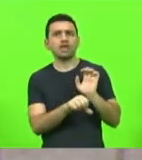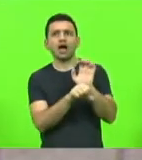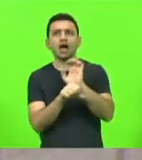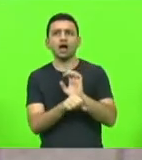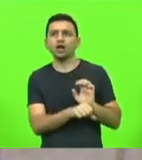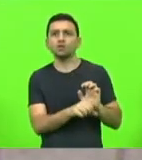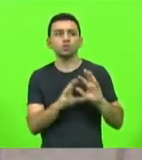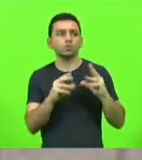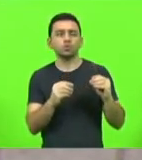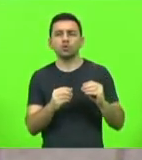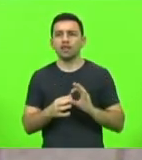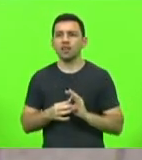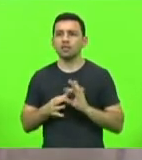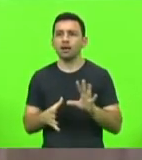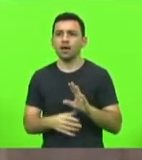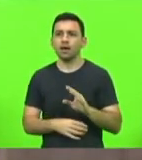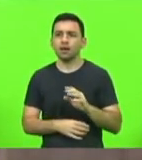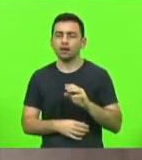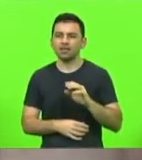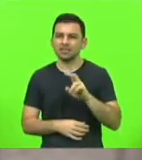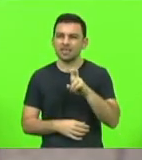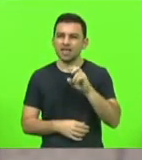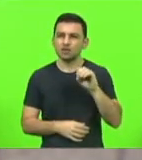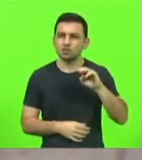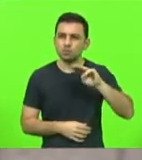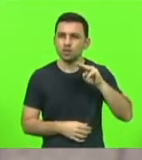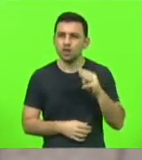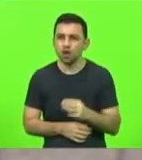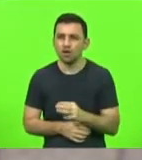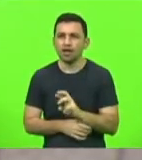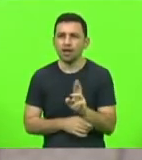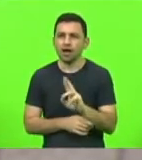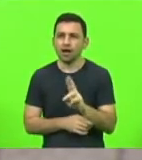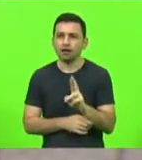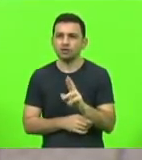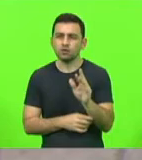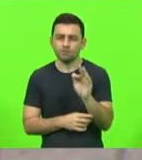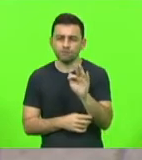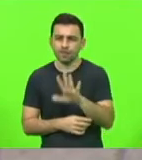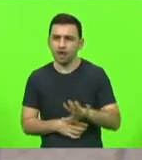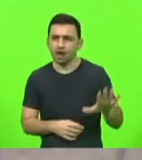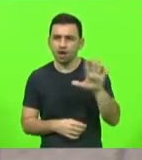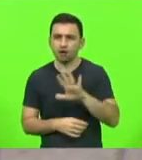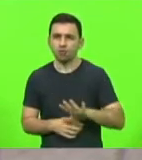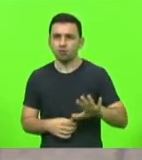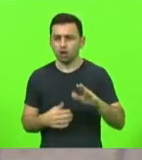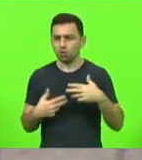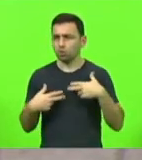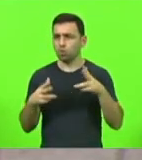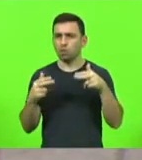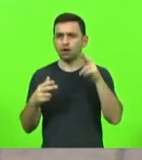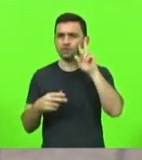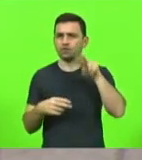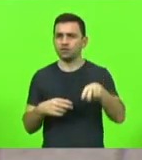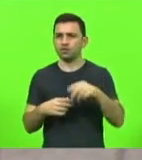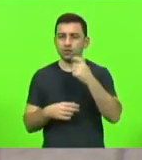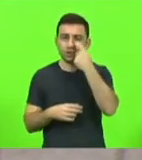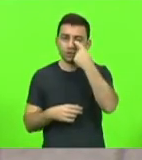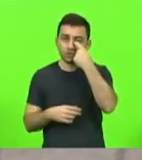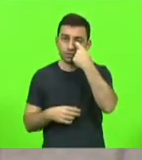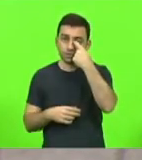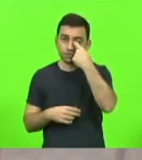liberar R$500 milhões para rodovias federais. Isso, para mim, eu nunca ouvi. É um negócio